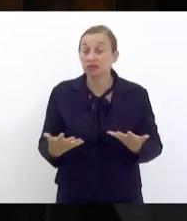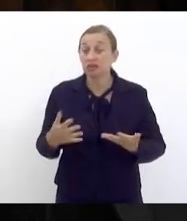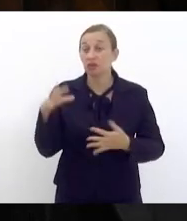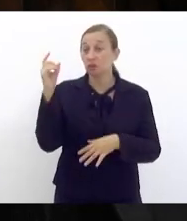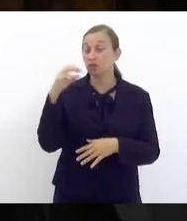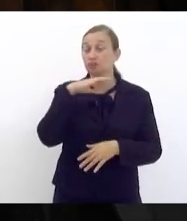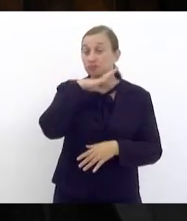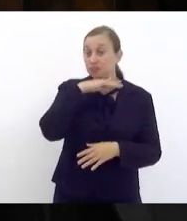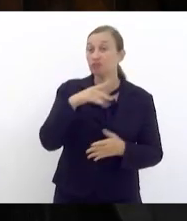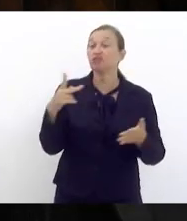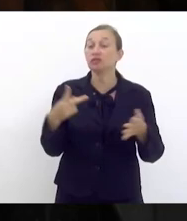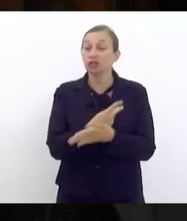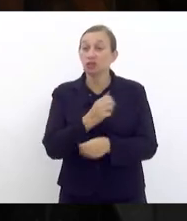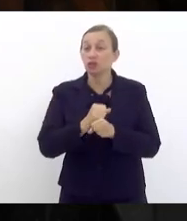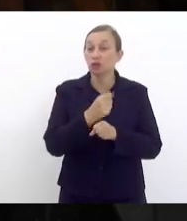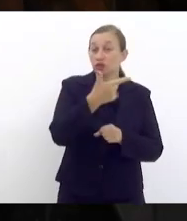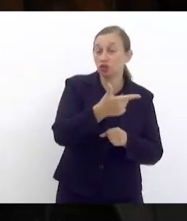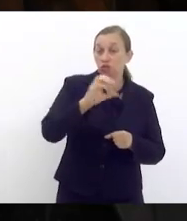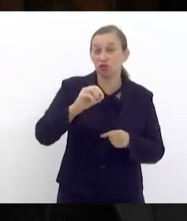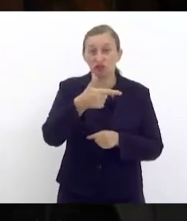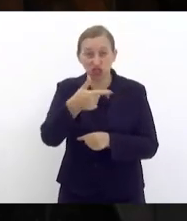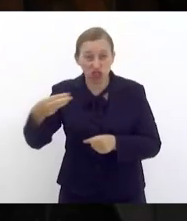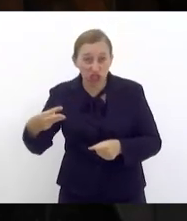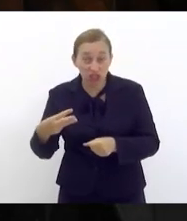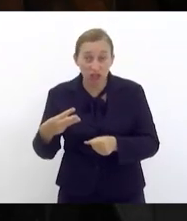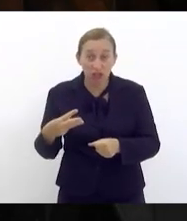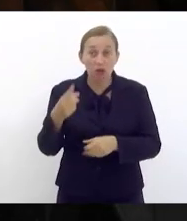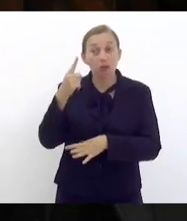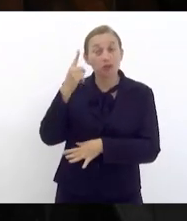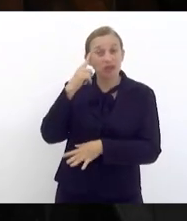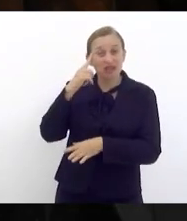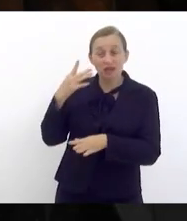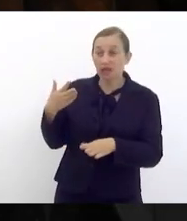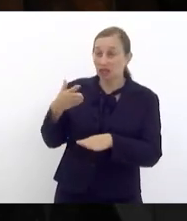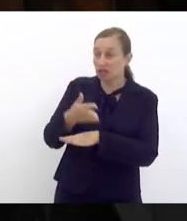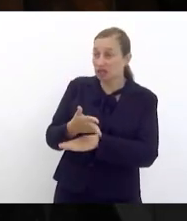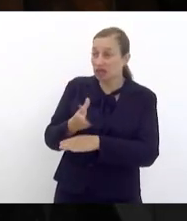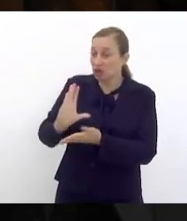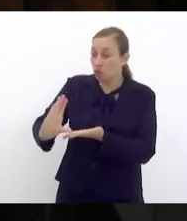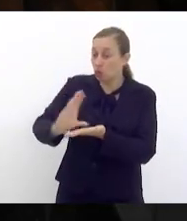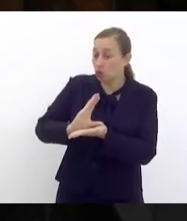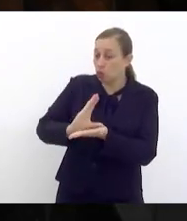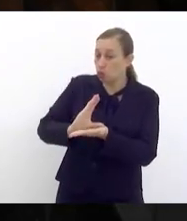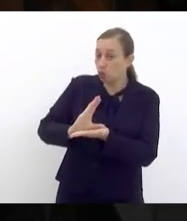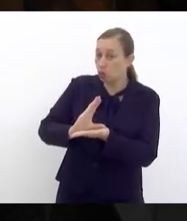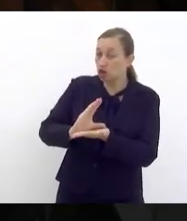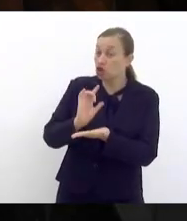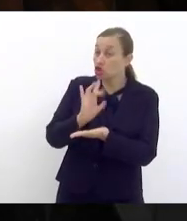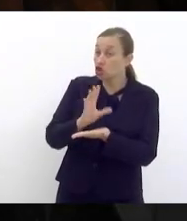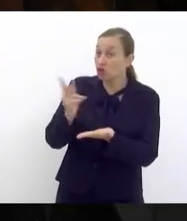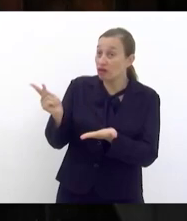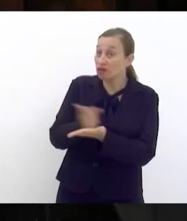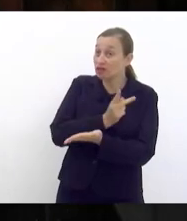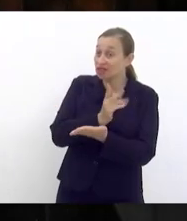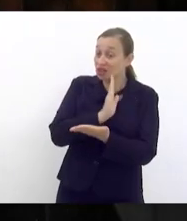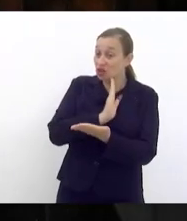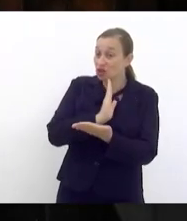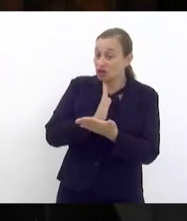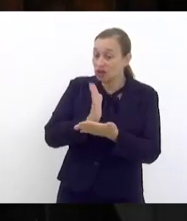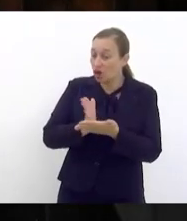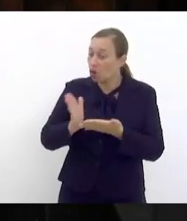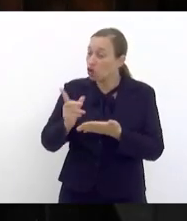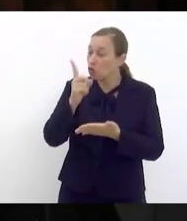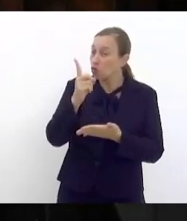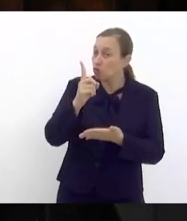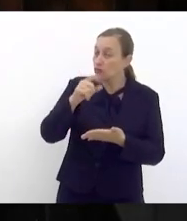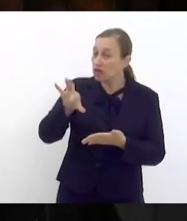com 2023? A expectativa de entrada desses recursos só vai ocorrer na ordem de 1 bilhão